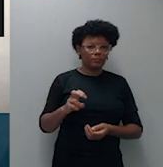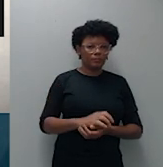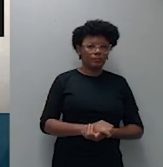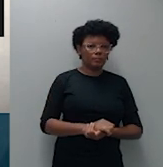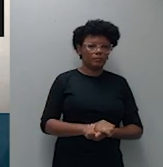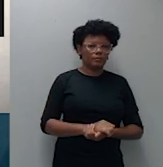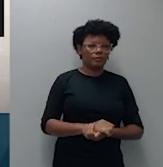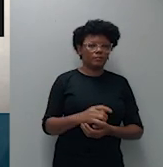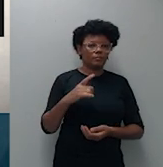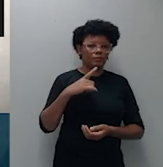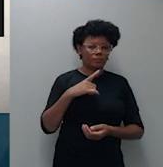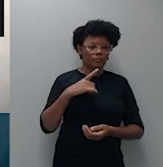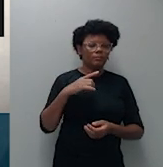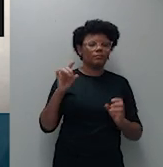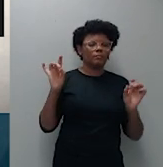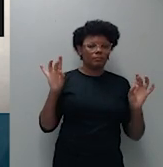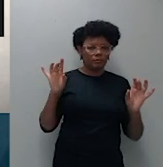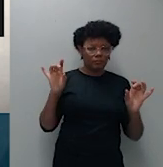665